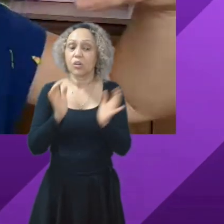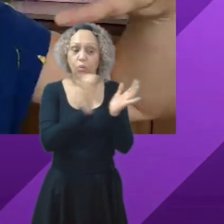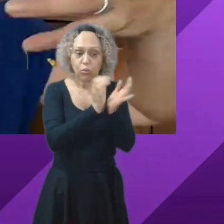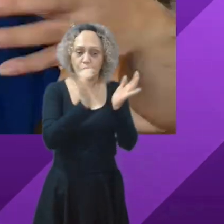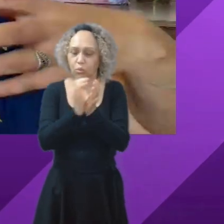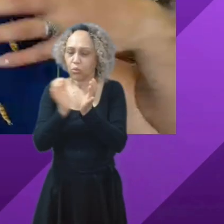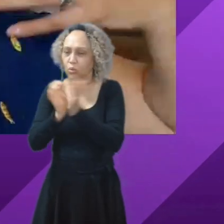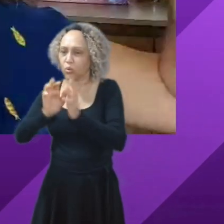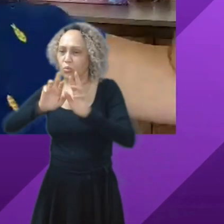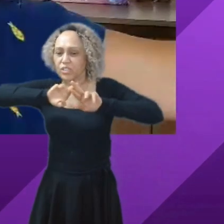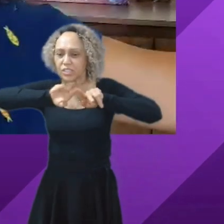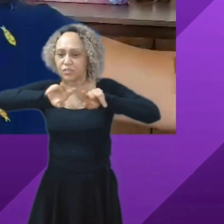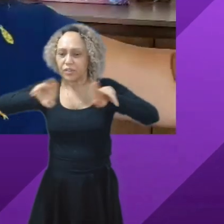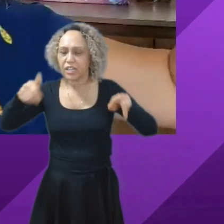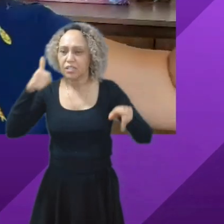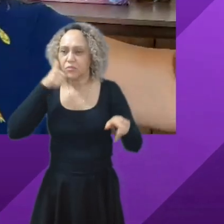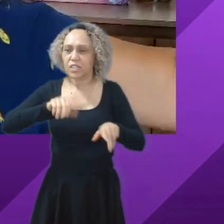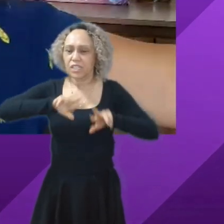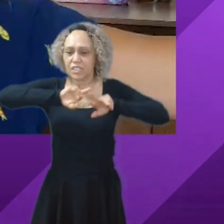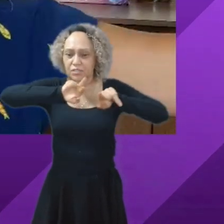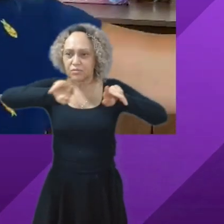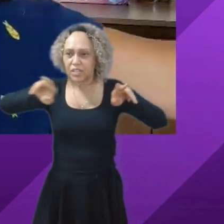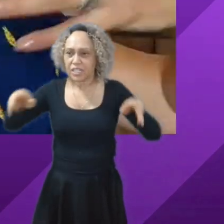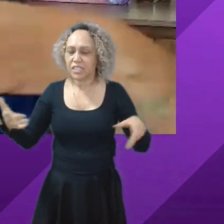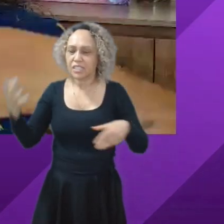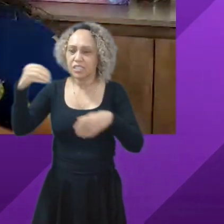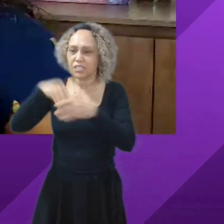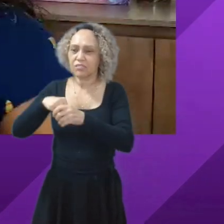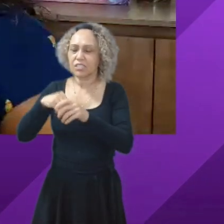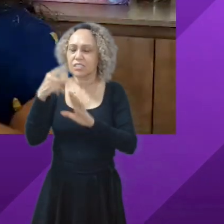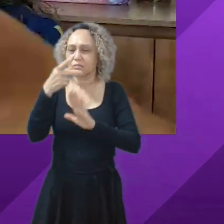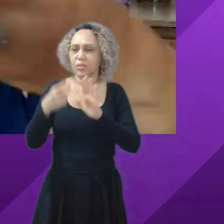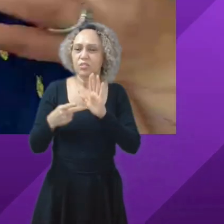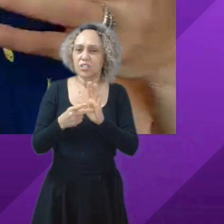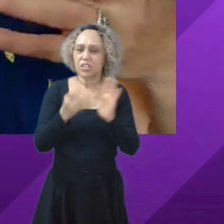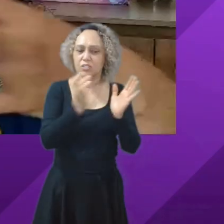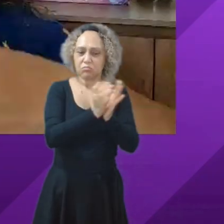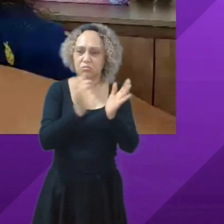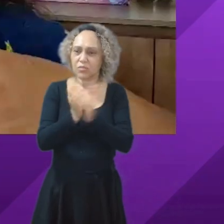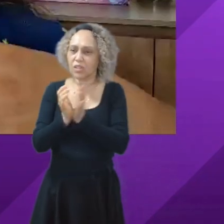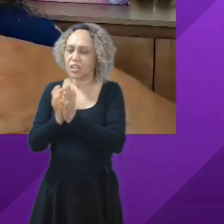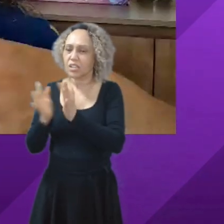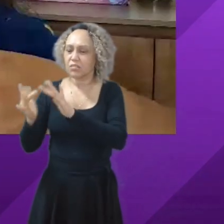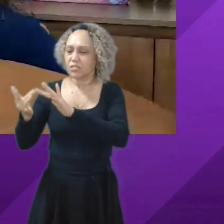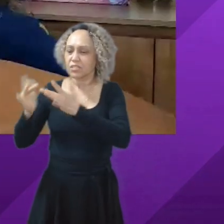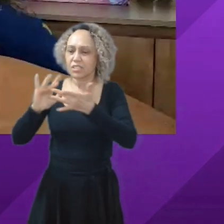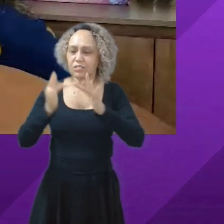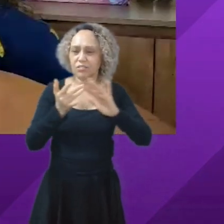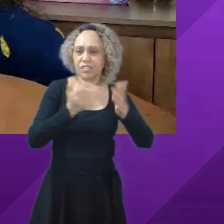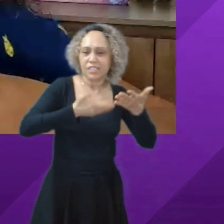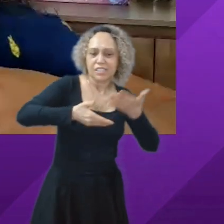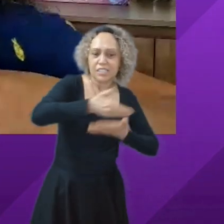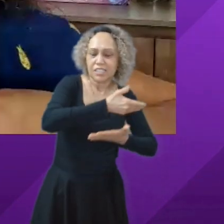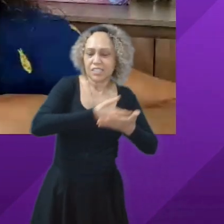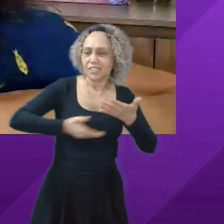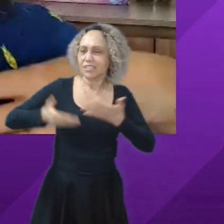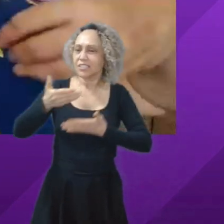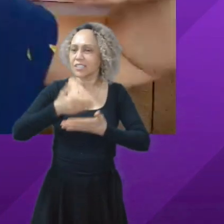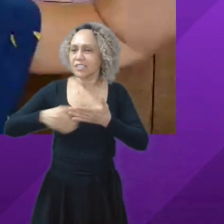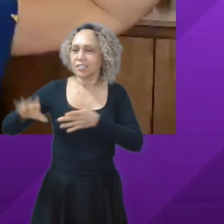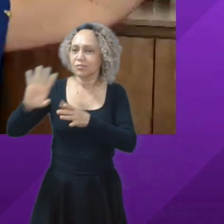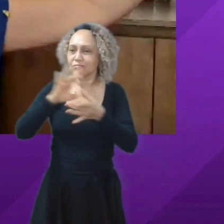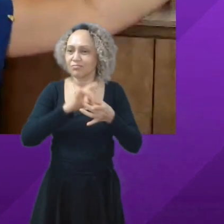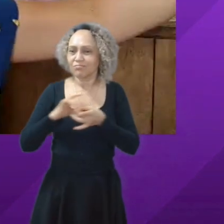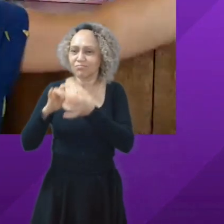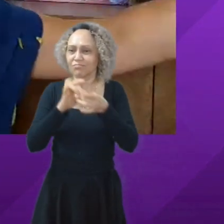mulheres diferentes que estão idealizando esses projetos, elas estão se conectando e entrando nessa teia que eu tenho com a